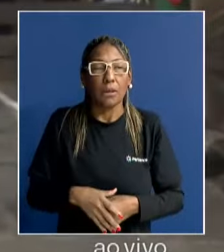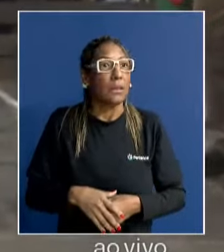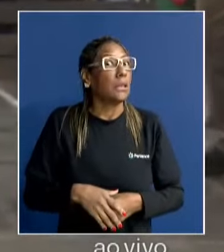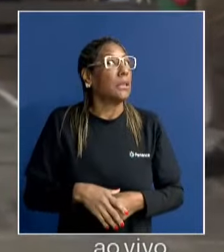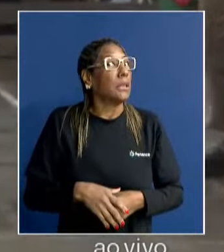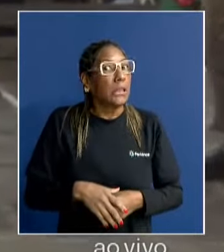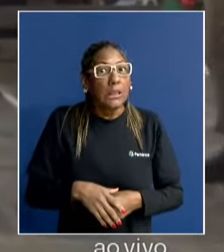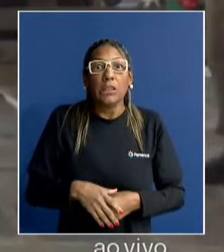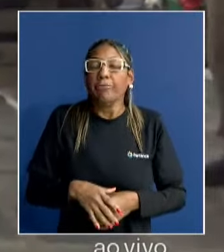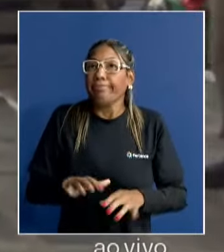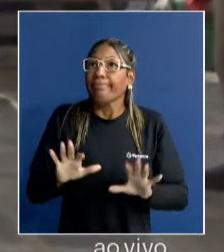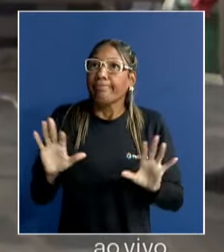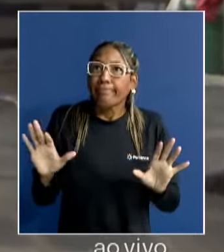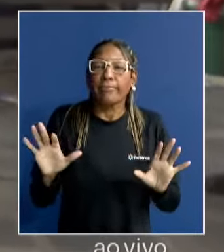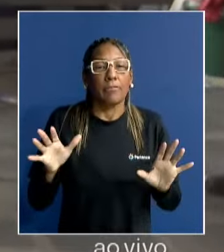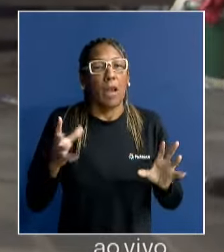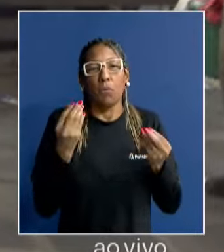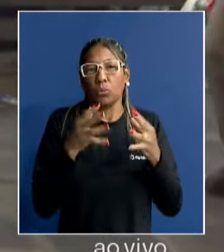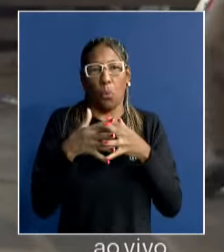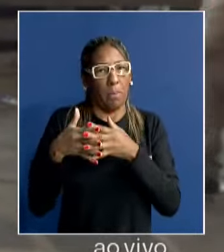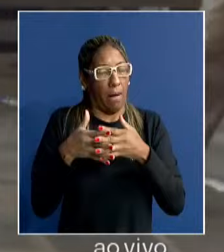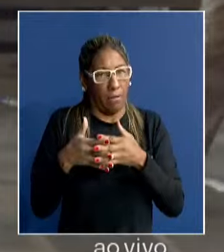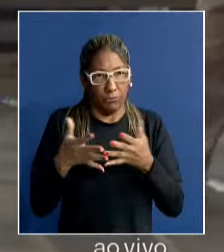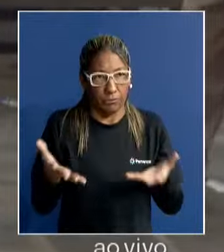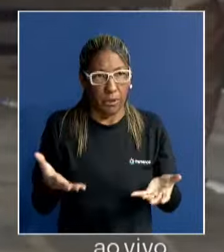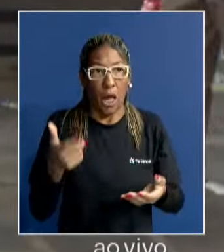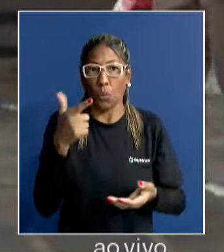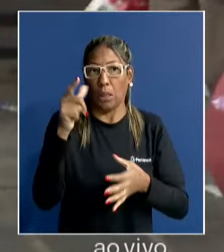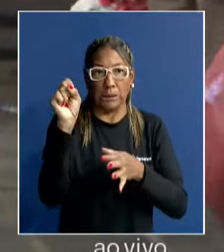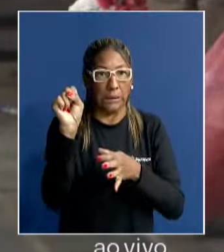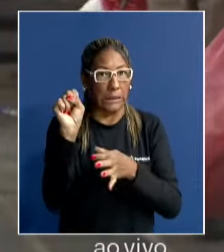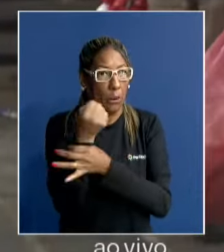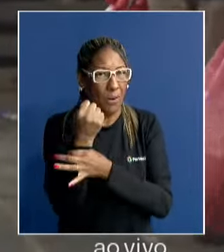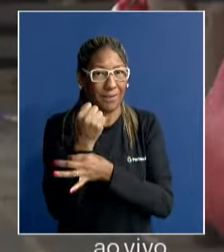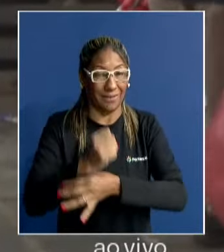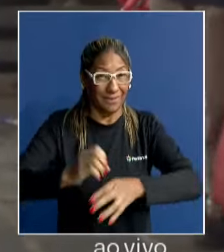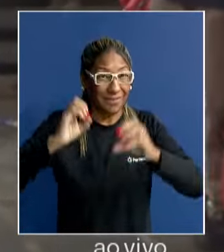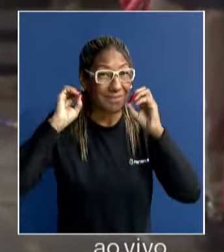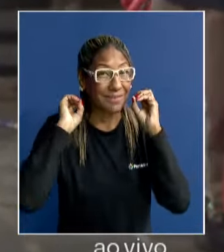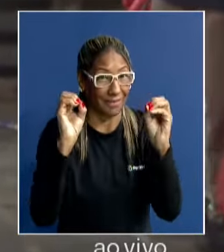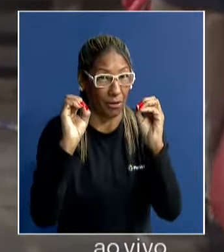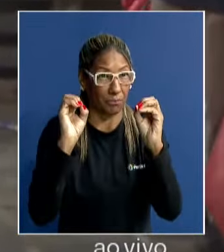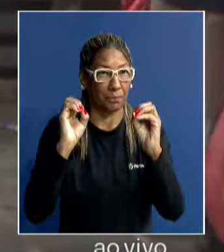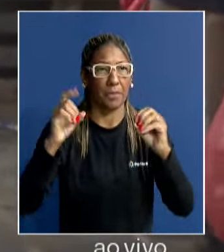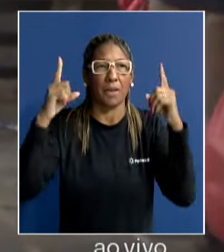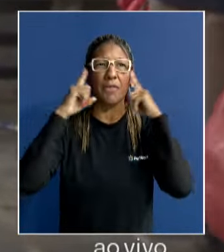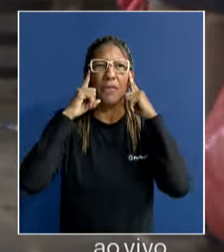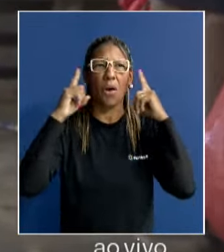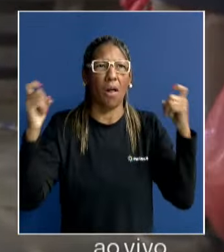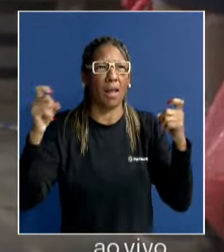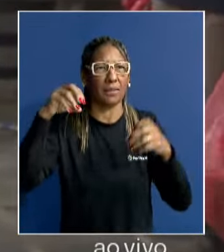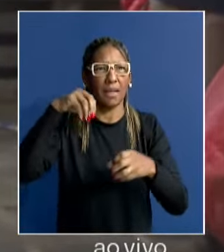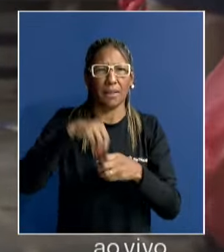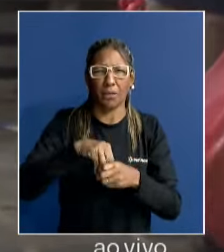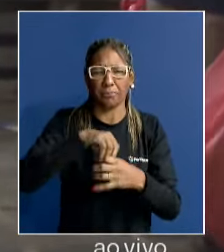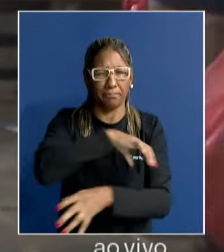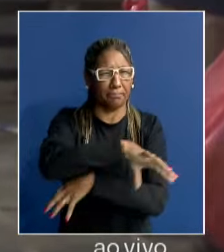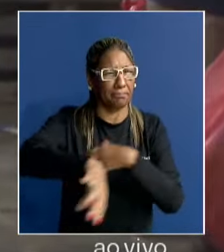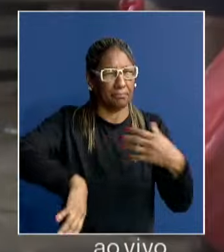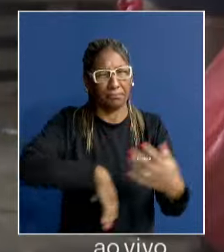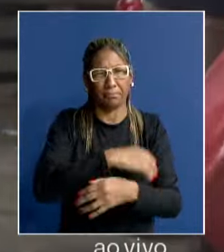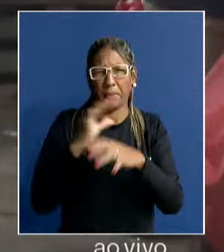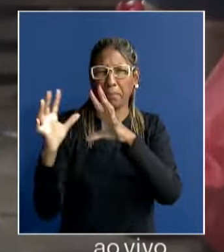aqui tá complicado, sabe? Não temos segurança nenhuma, é violência aqui dentro, aqui